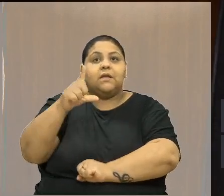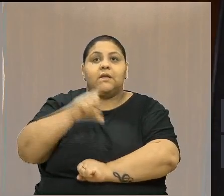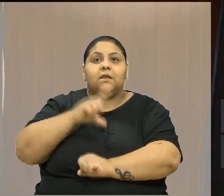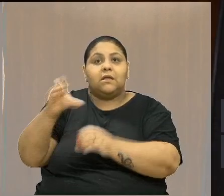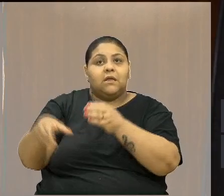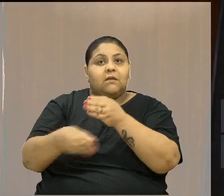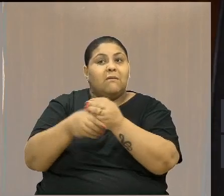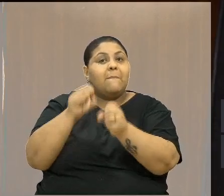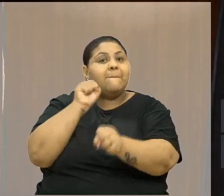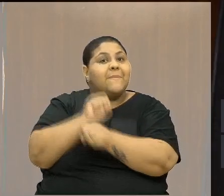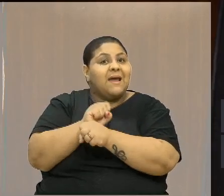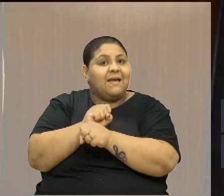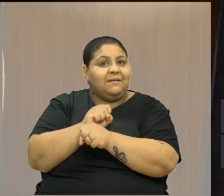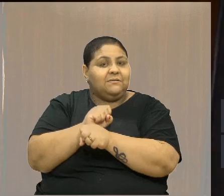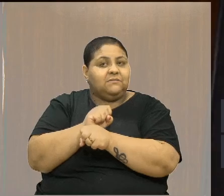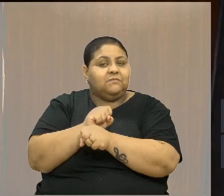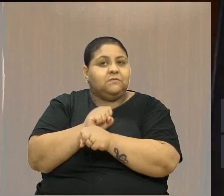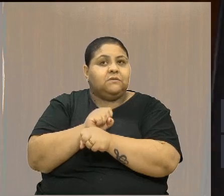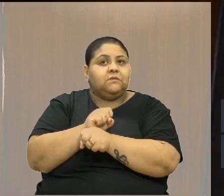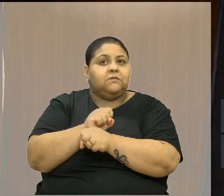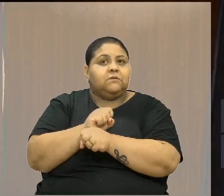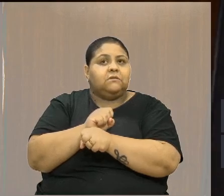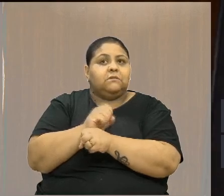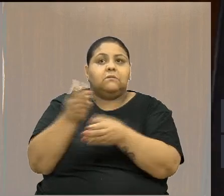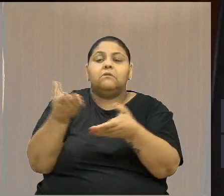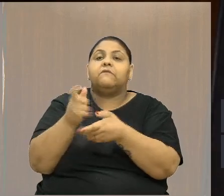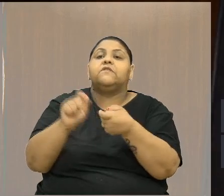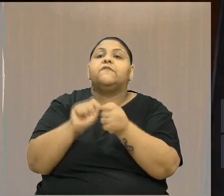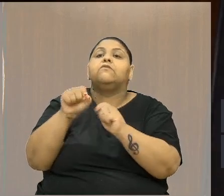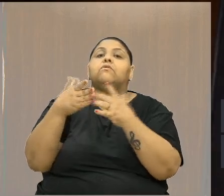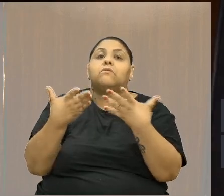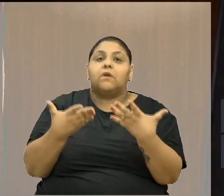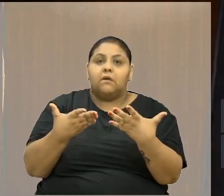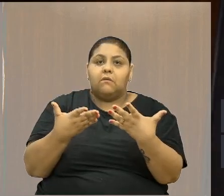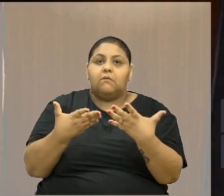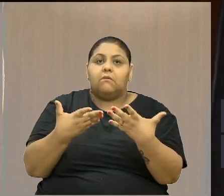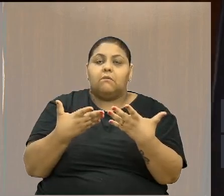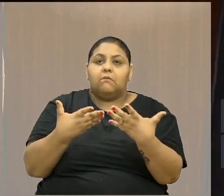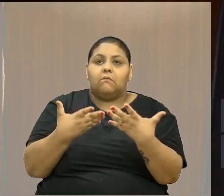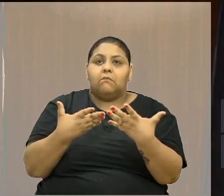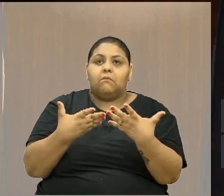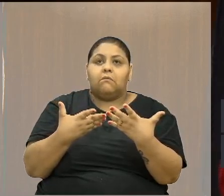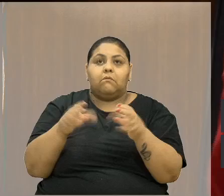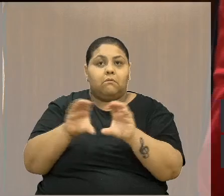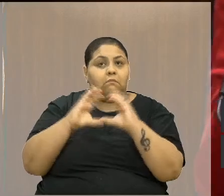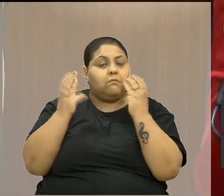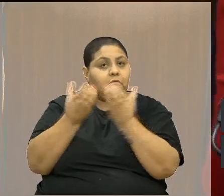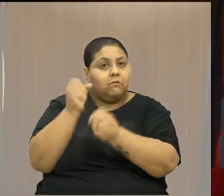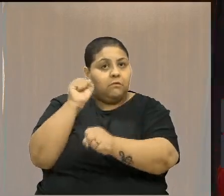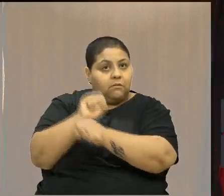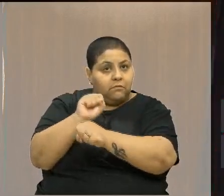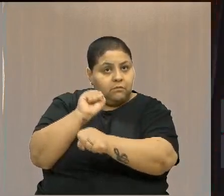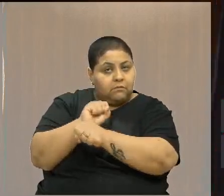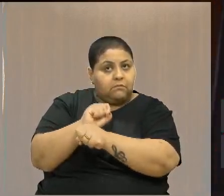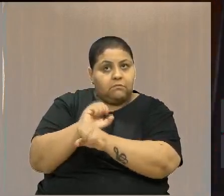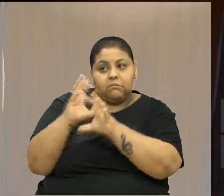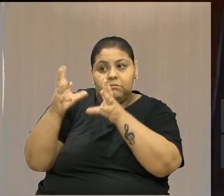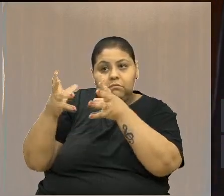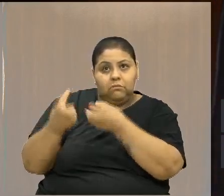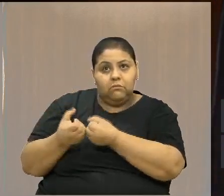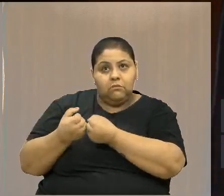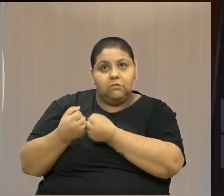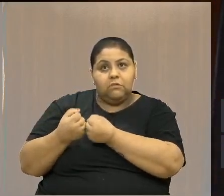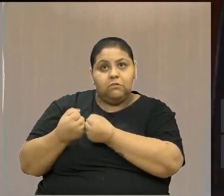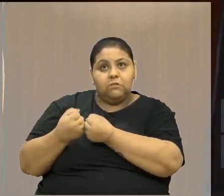emendas paradas e que vai ser feito o quê com aquilo, né? As comunidades esperando, aguardando toda